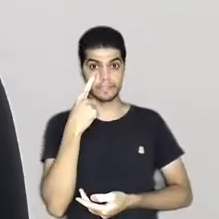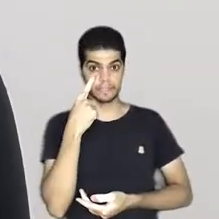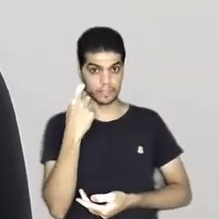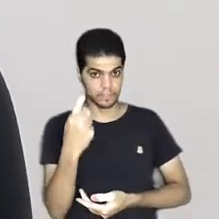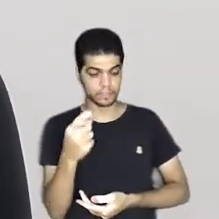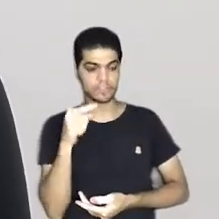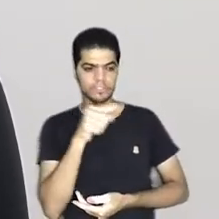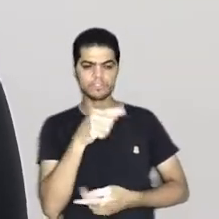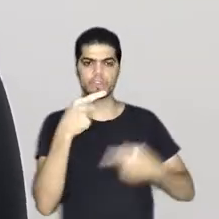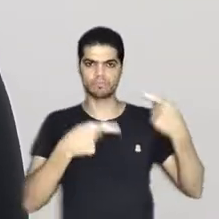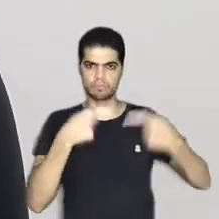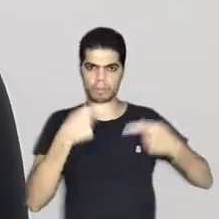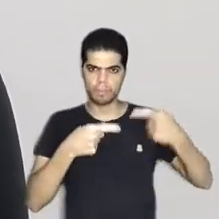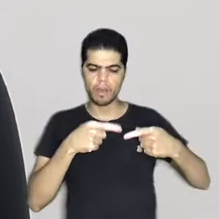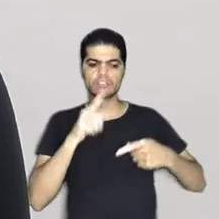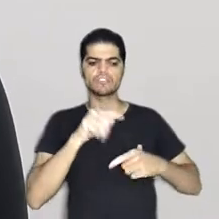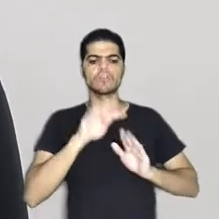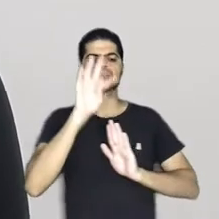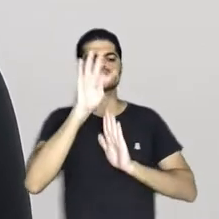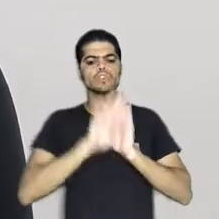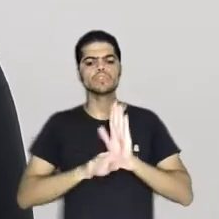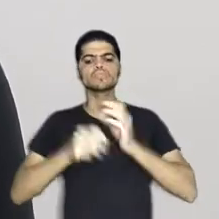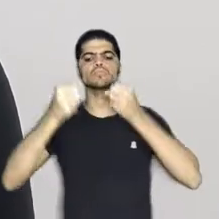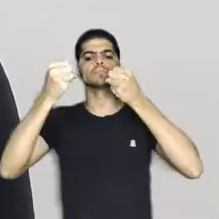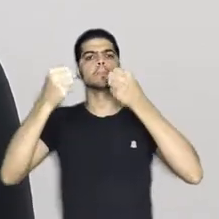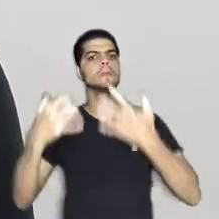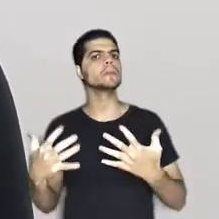este é um debate, como o próprio texto diz,